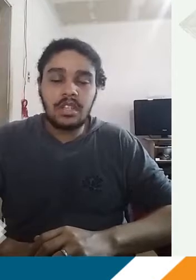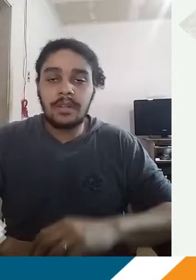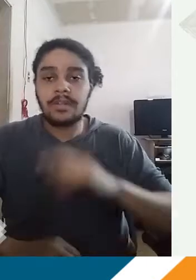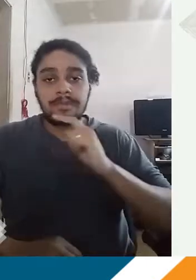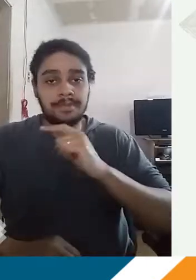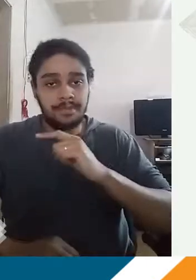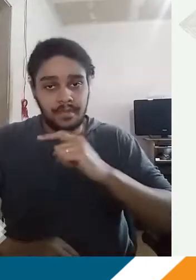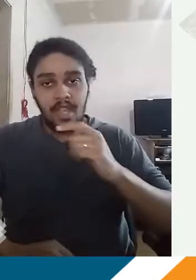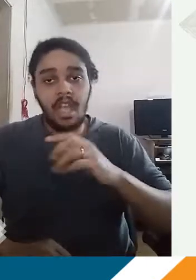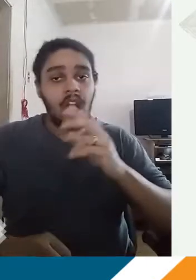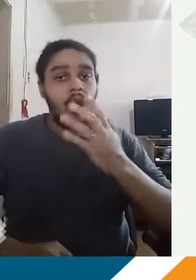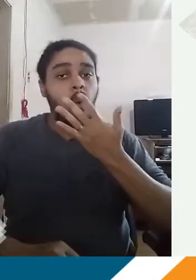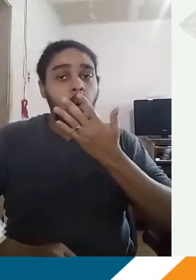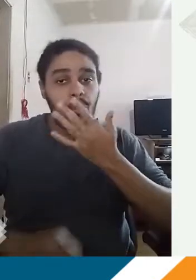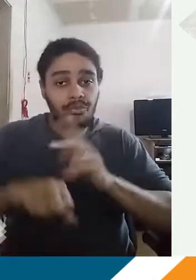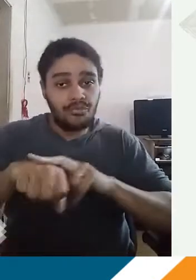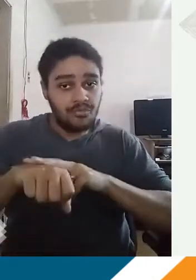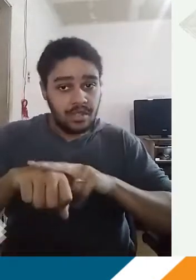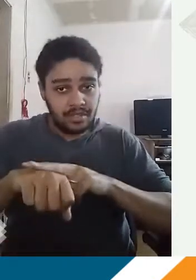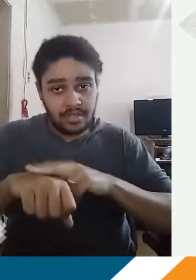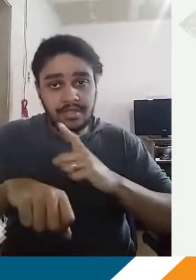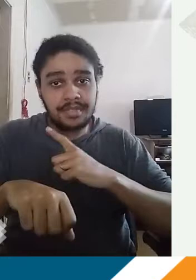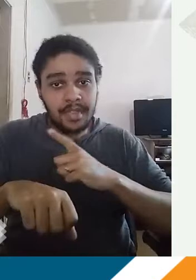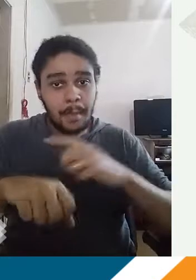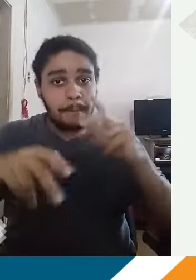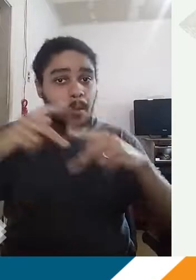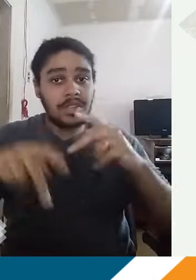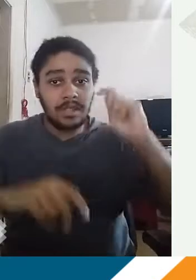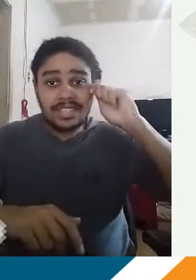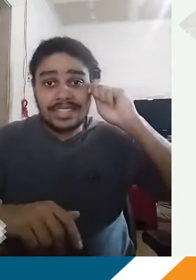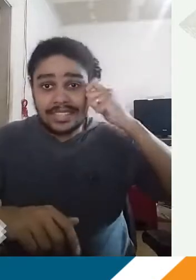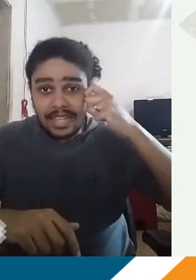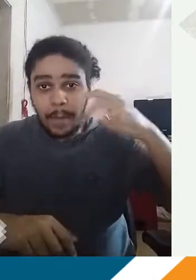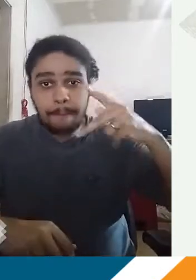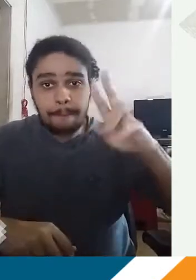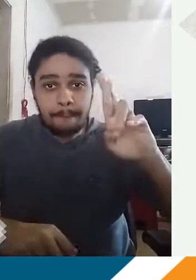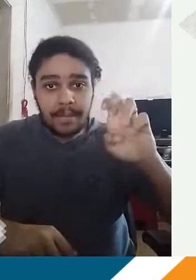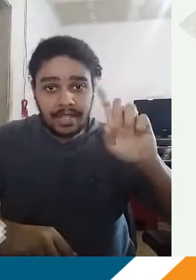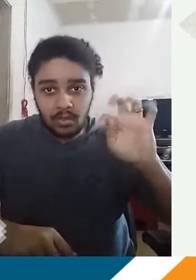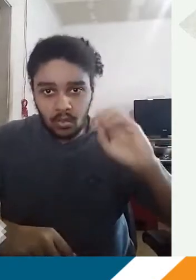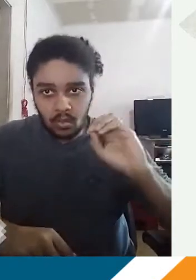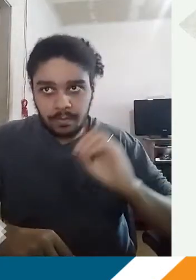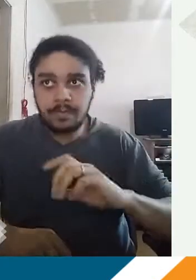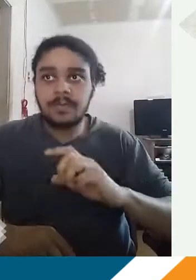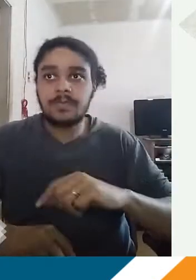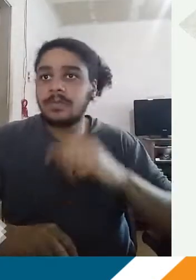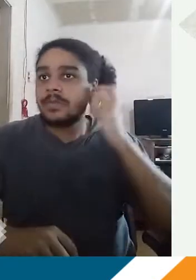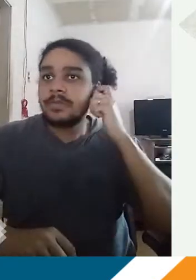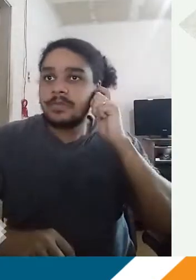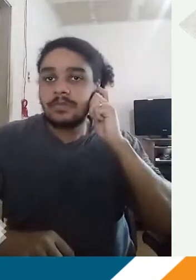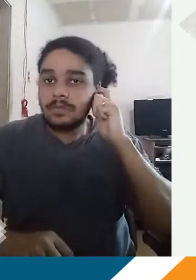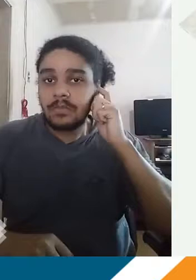Já na cor verde, teremos ali a representação da população preta, com protagonismo da região norte